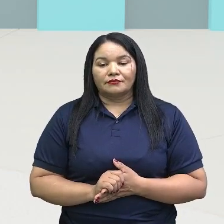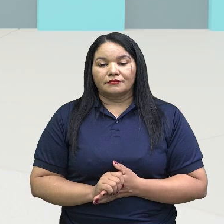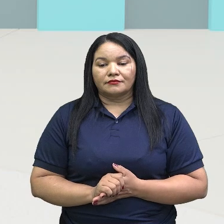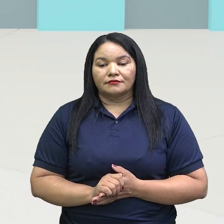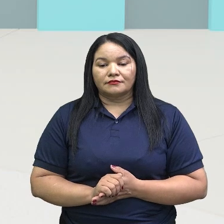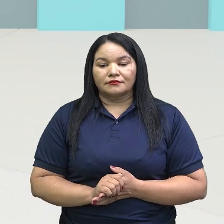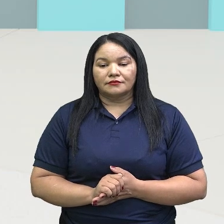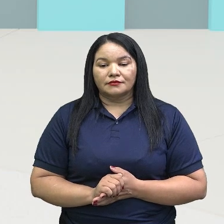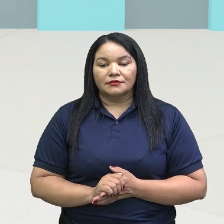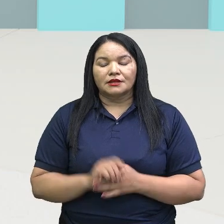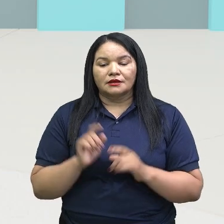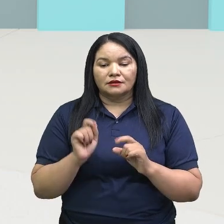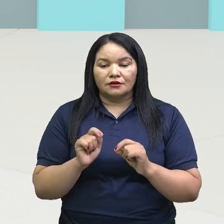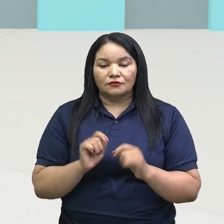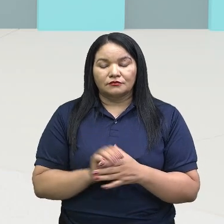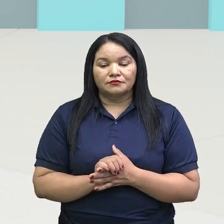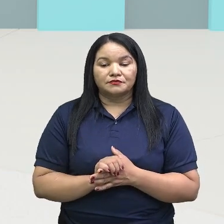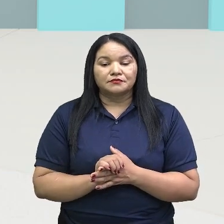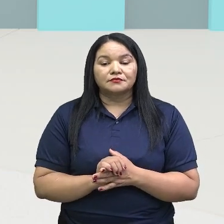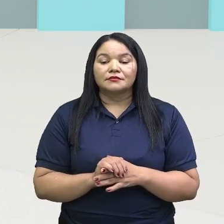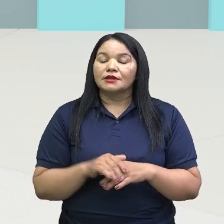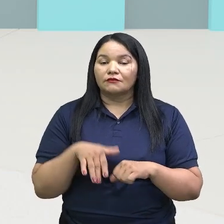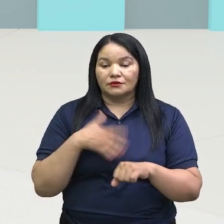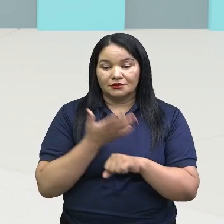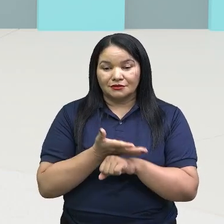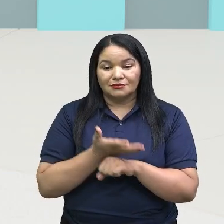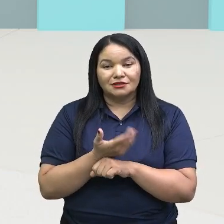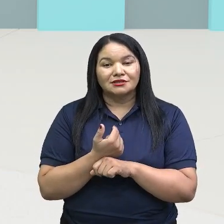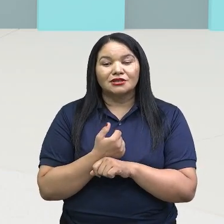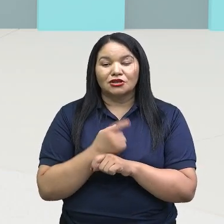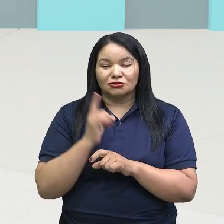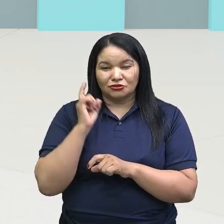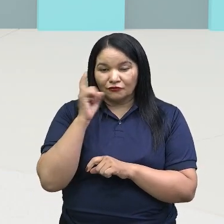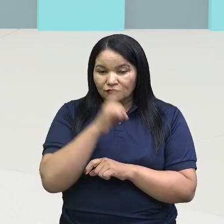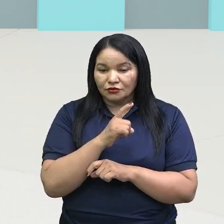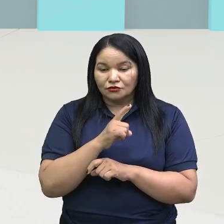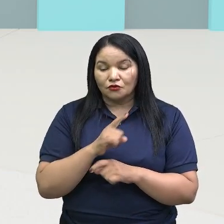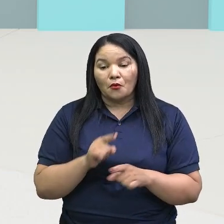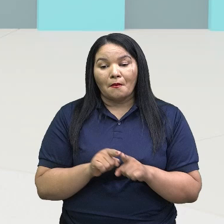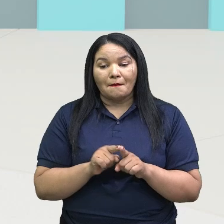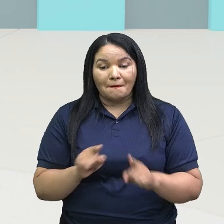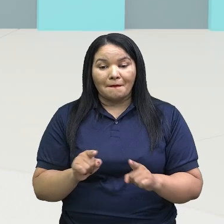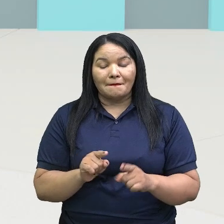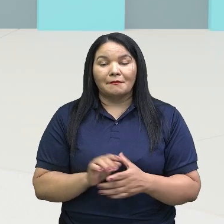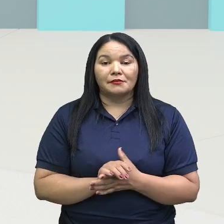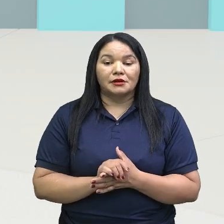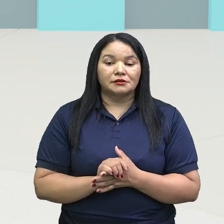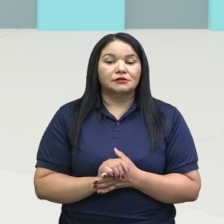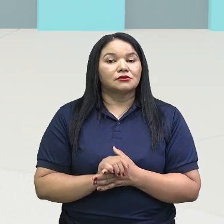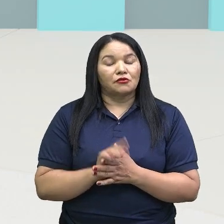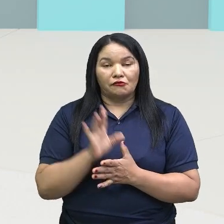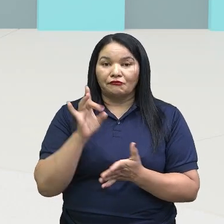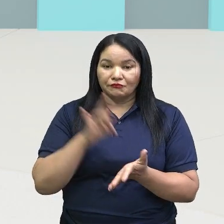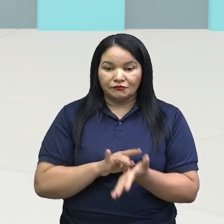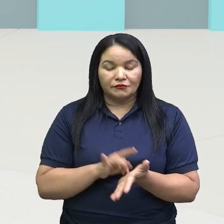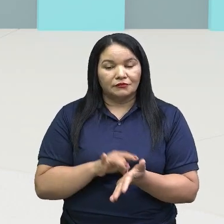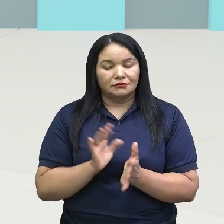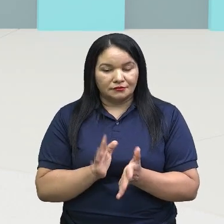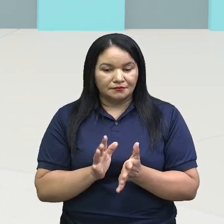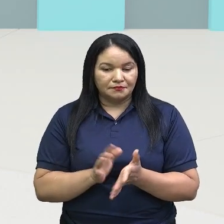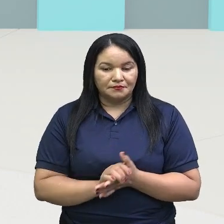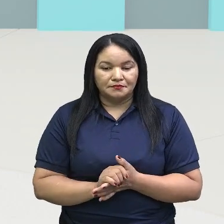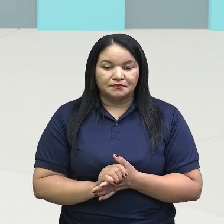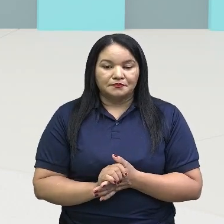a matéria ela é difícil. Então, isso já é um fato consolidado. Então, mesmo